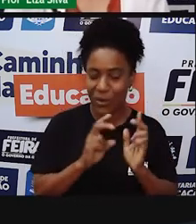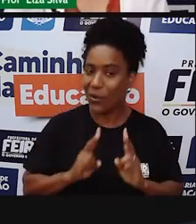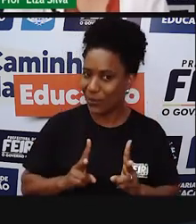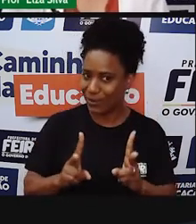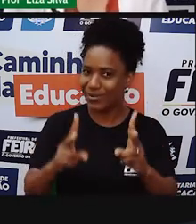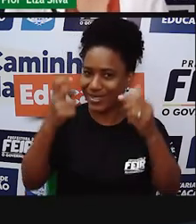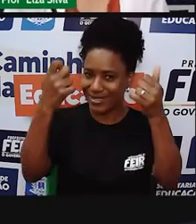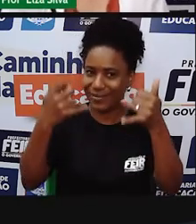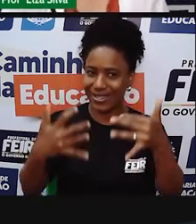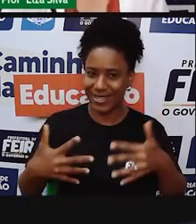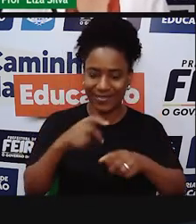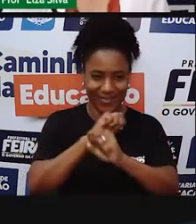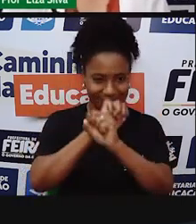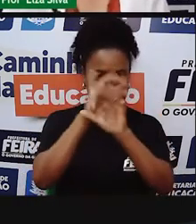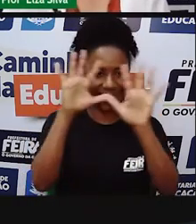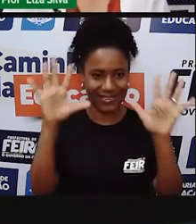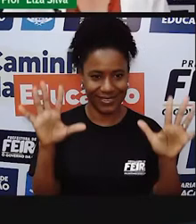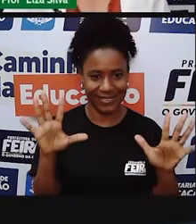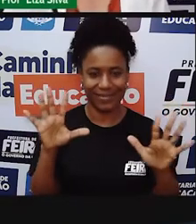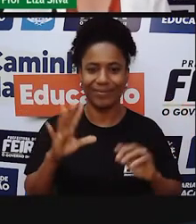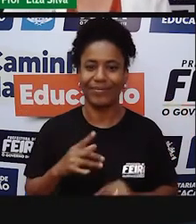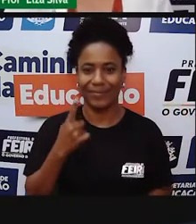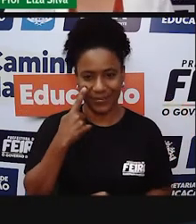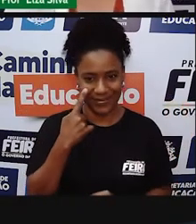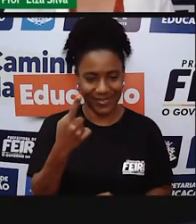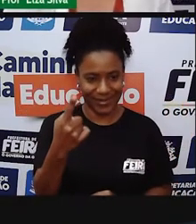Ok? Let's go.